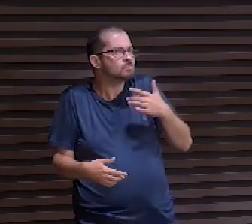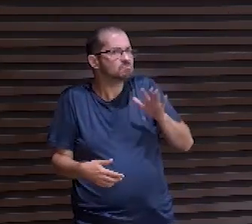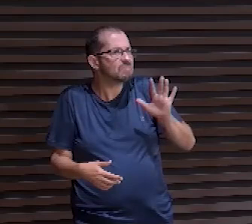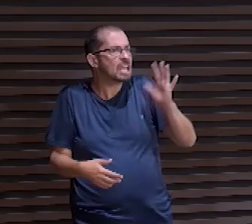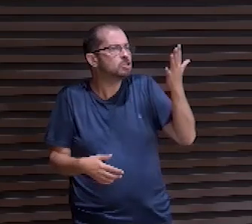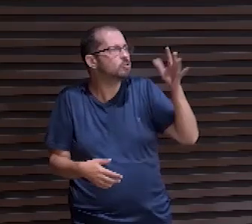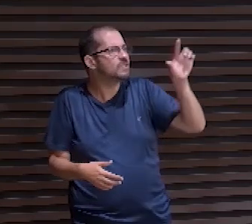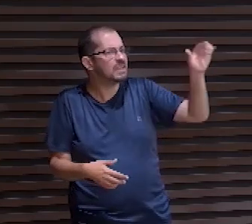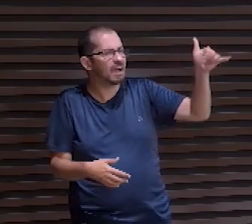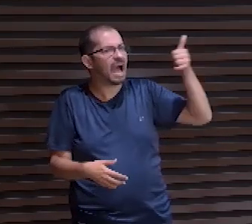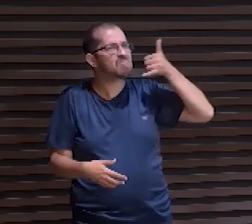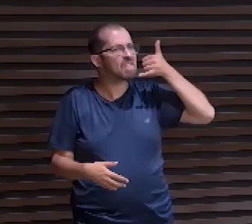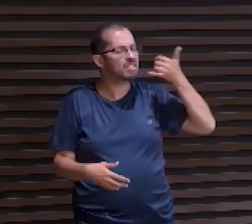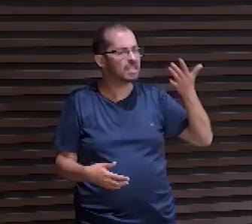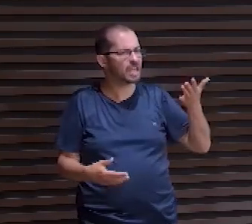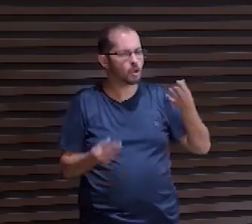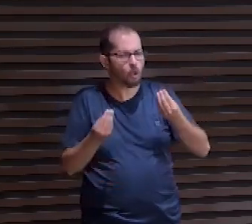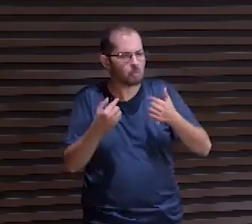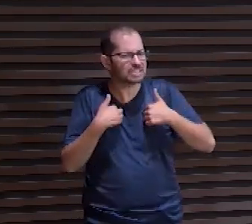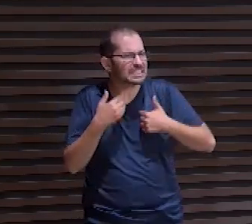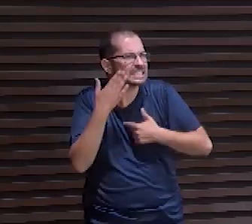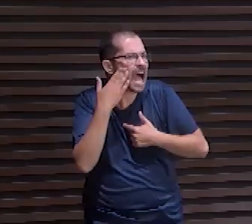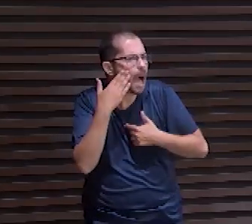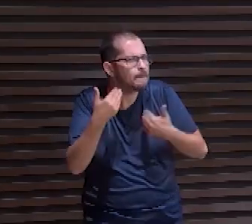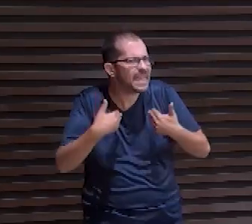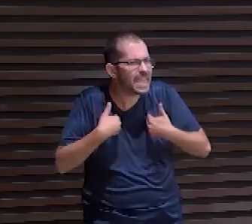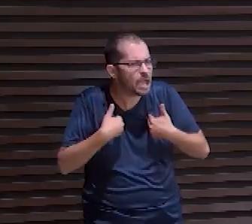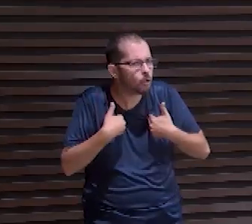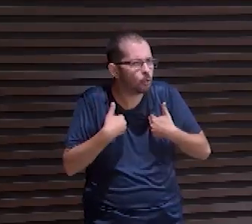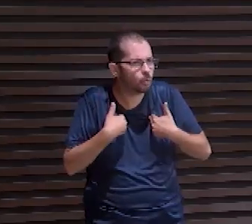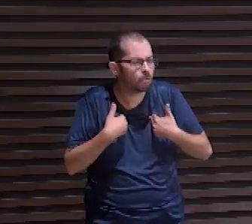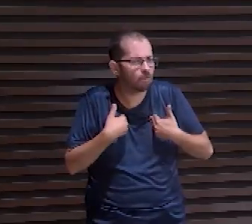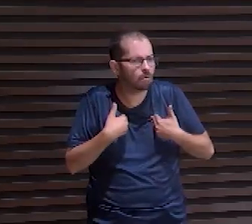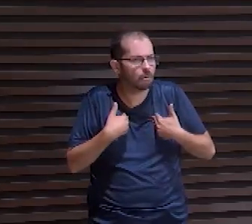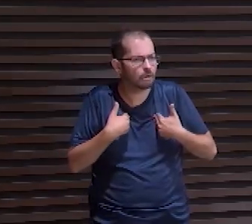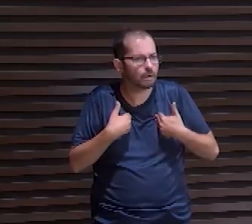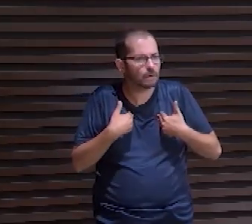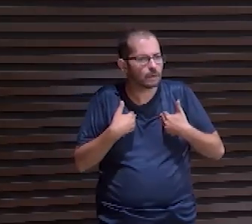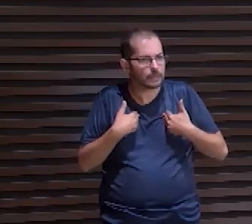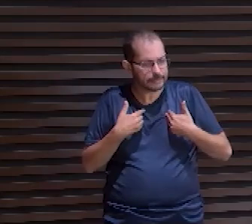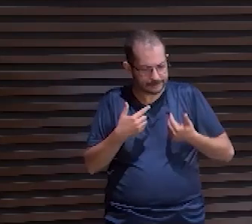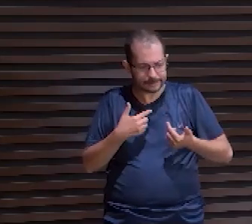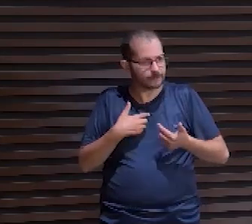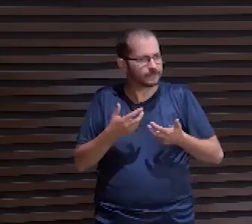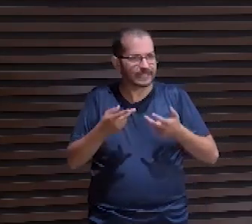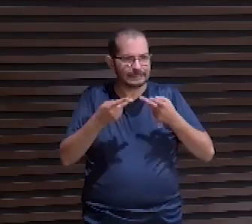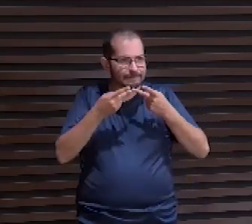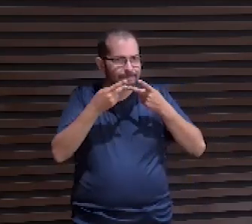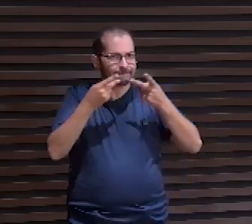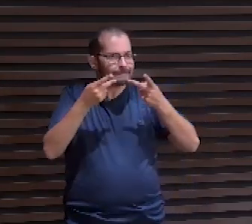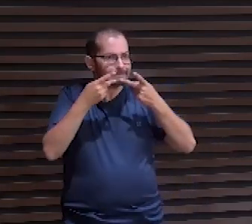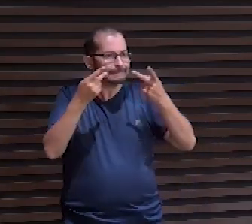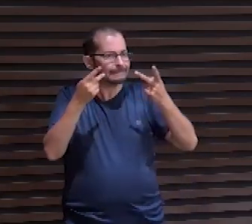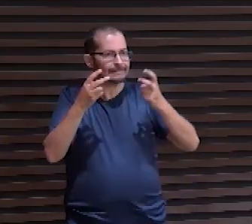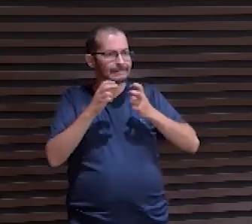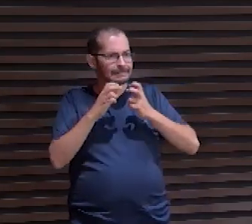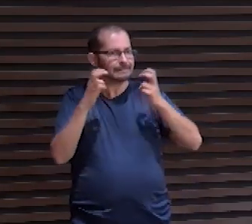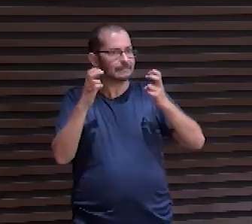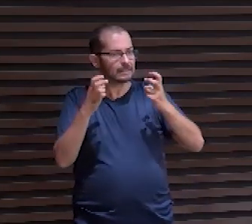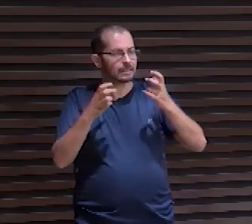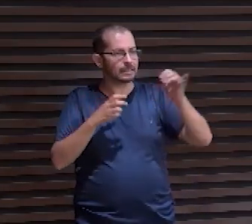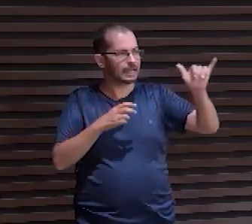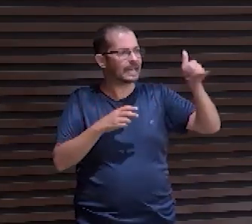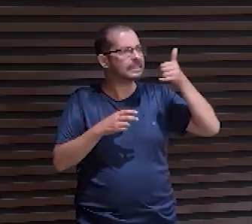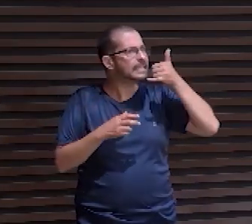atender. Minha voz ficou cada vez mais alta, mais excitada. Atendi